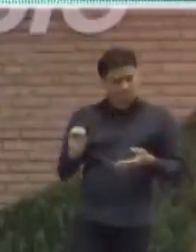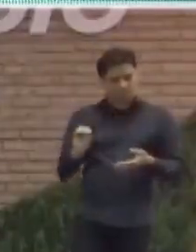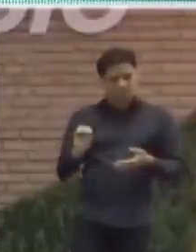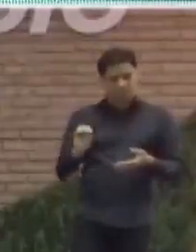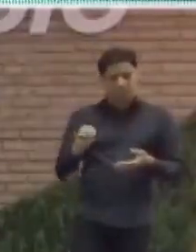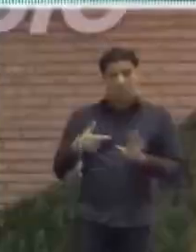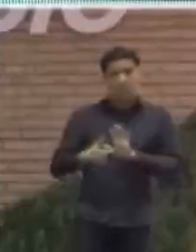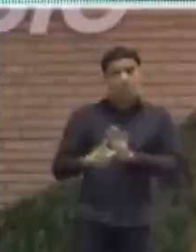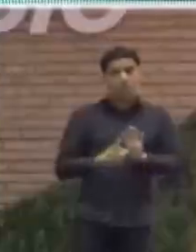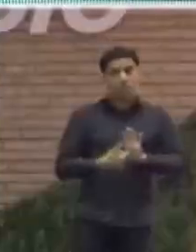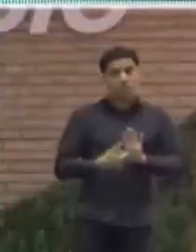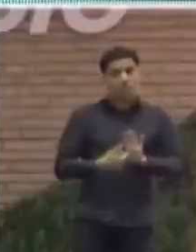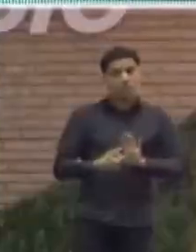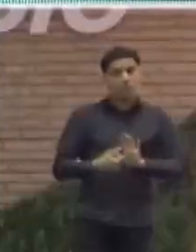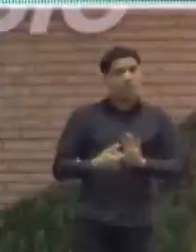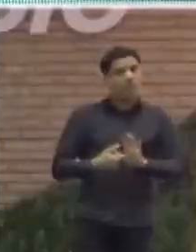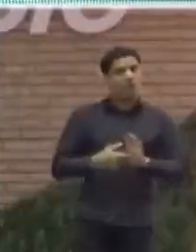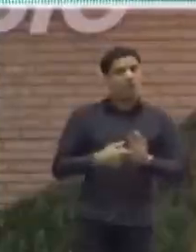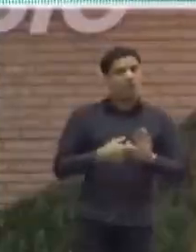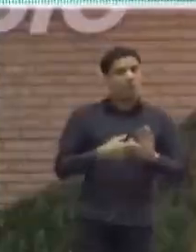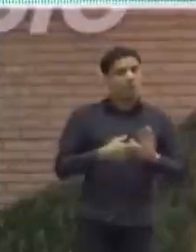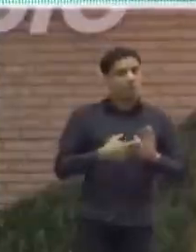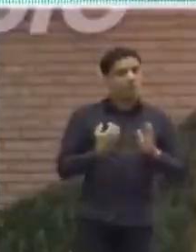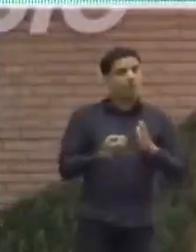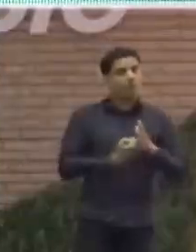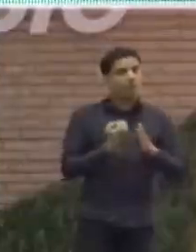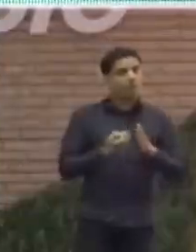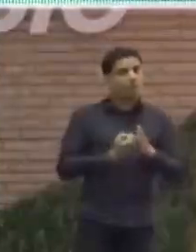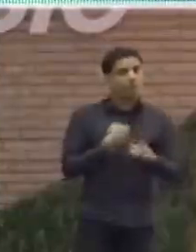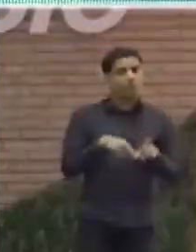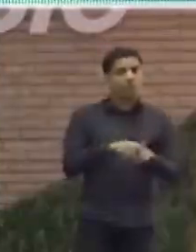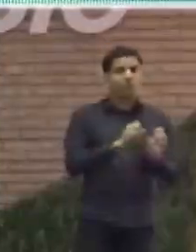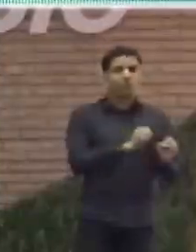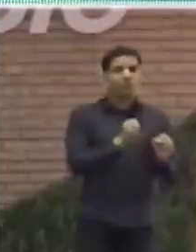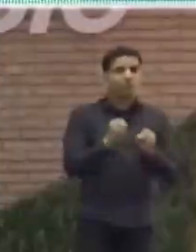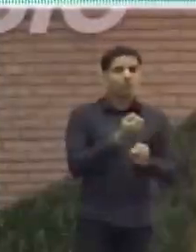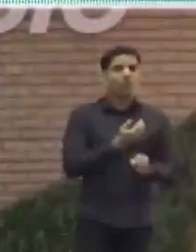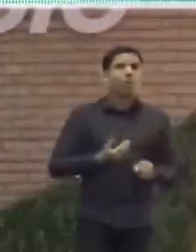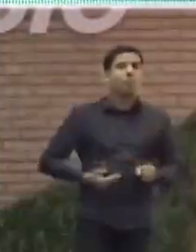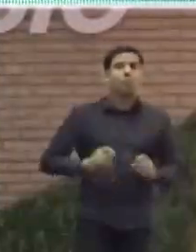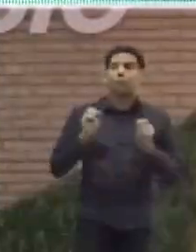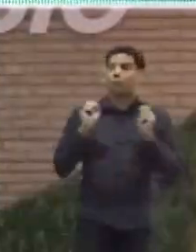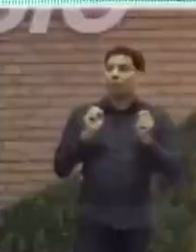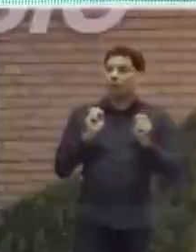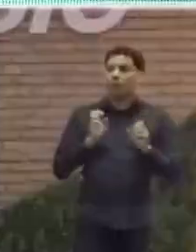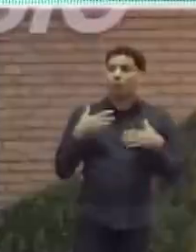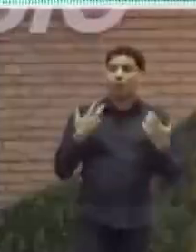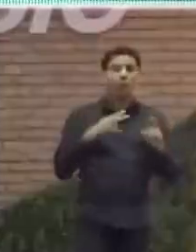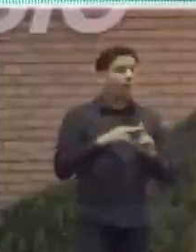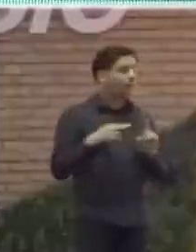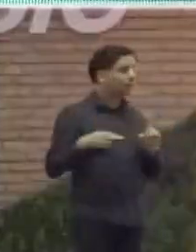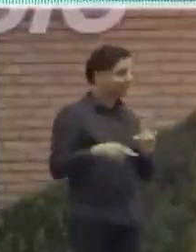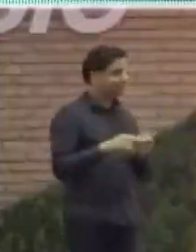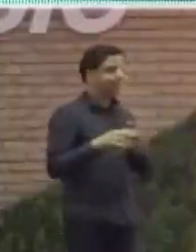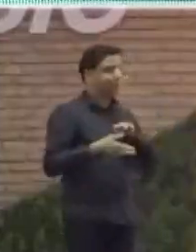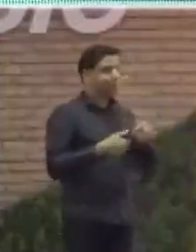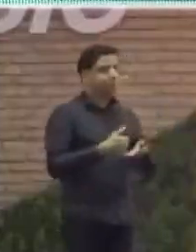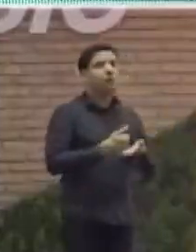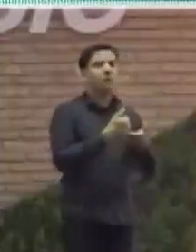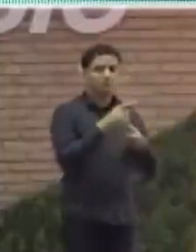para as empresas e até poder público, como é que é um olhar de uma construção desenvolvida com sustentabilidade,